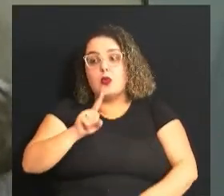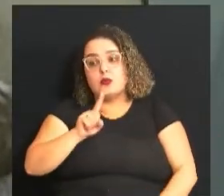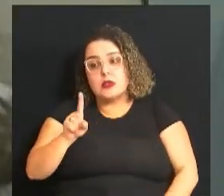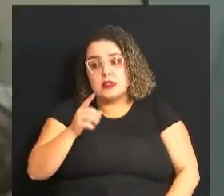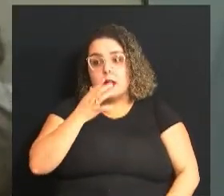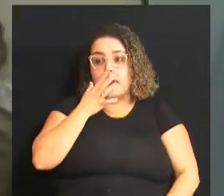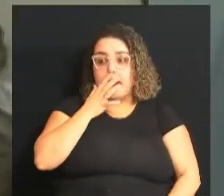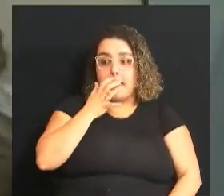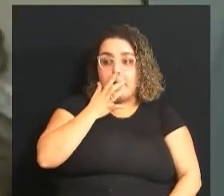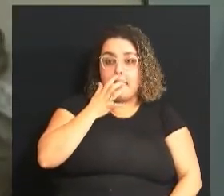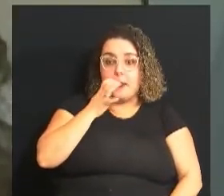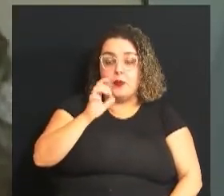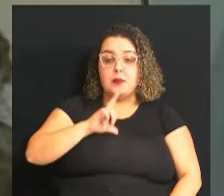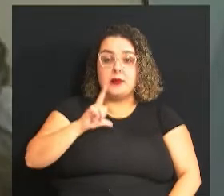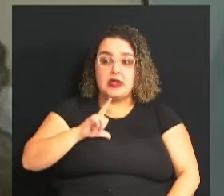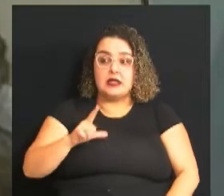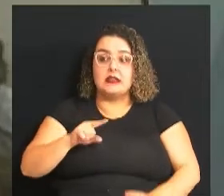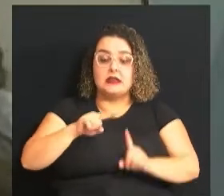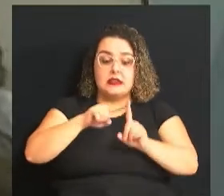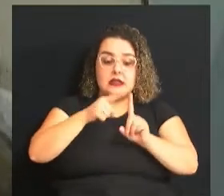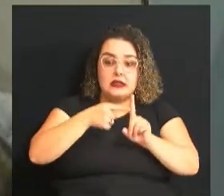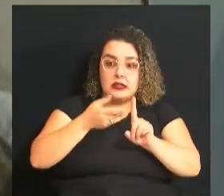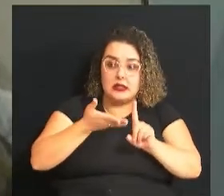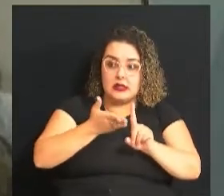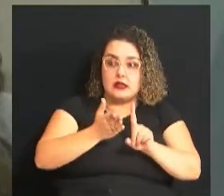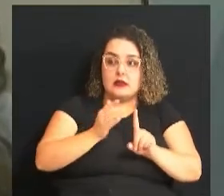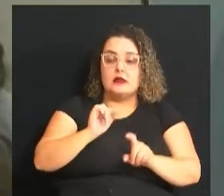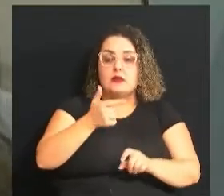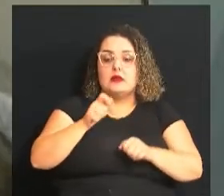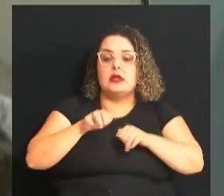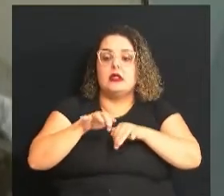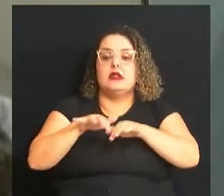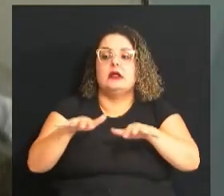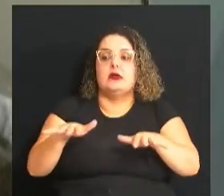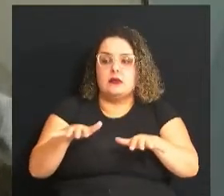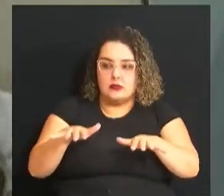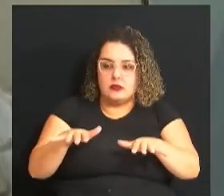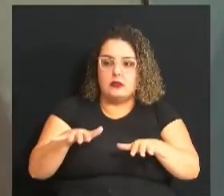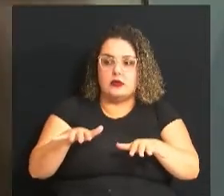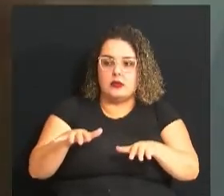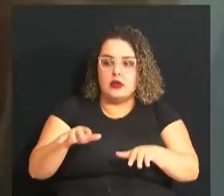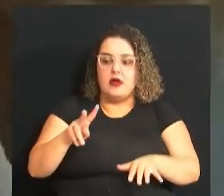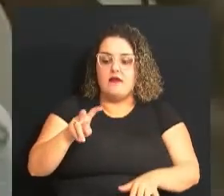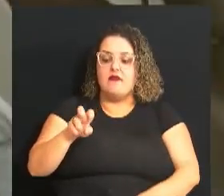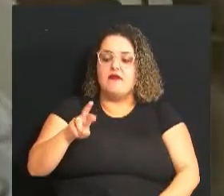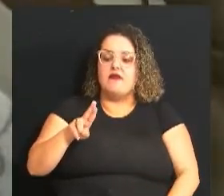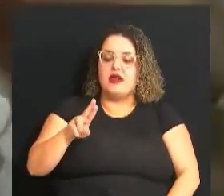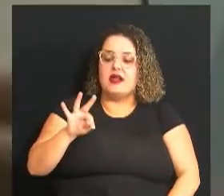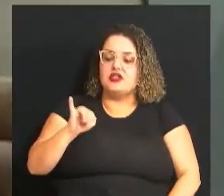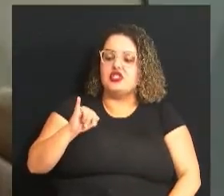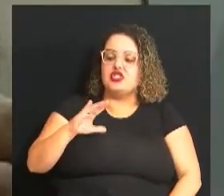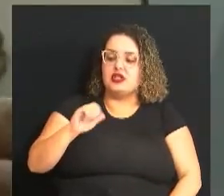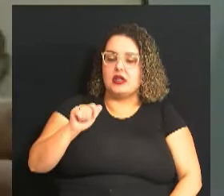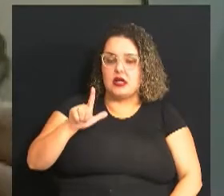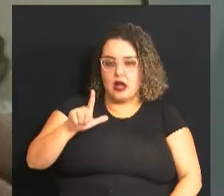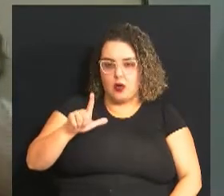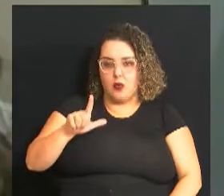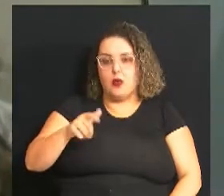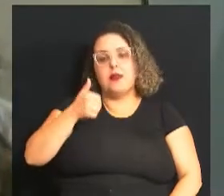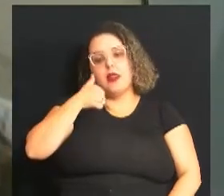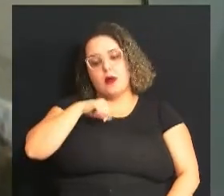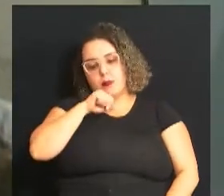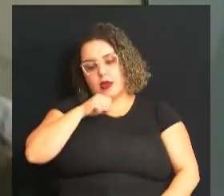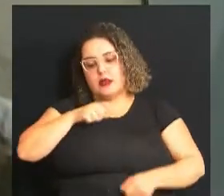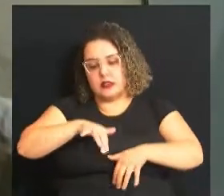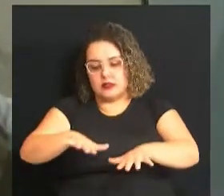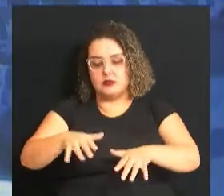que tenham o parto sem a transmissão vertical, que a gente chama, transmissão da mãe para o filho.